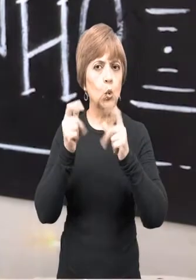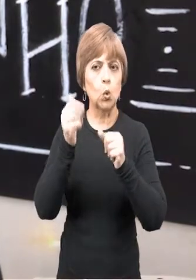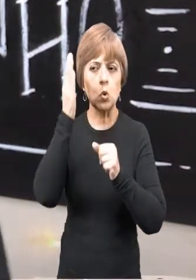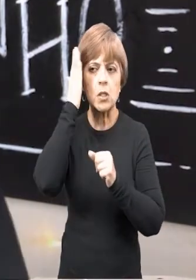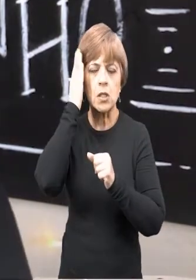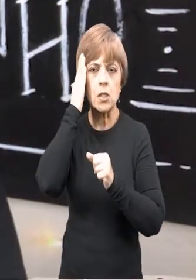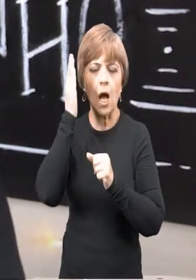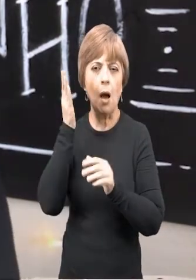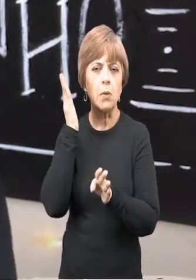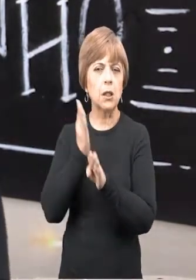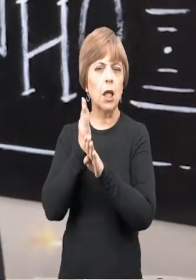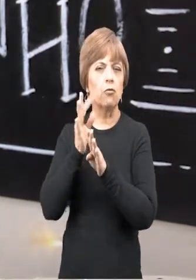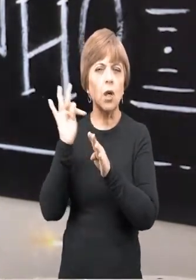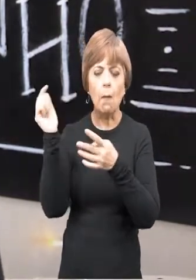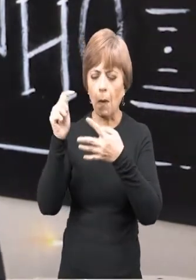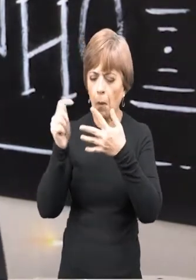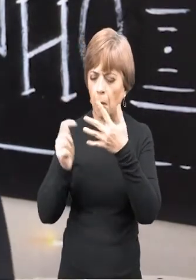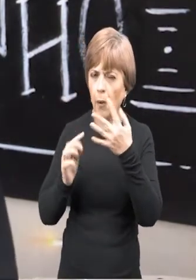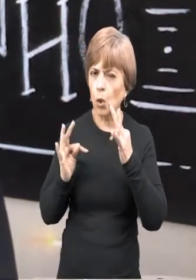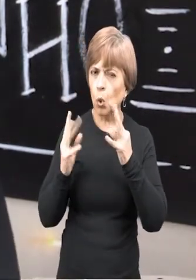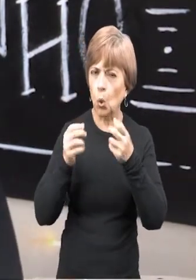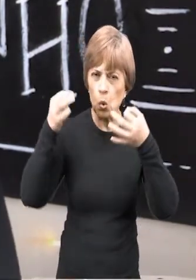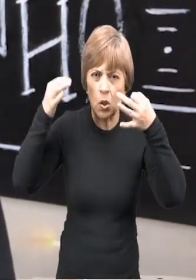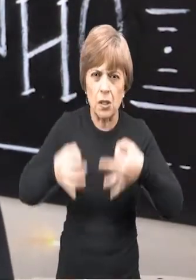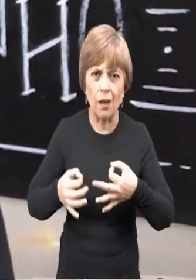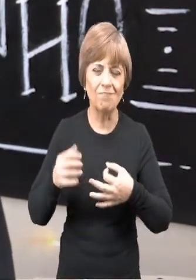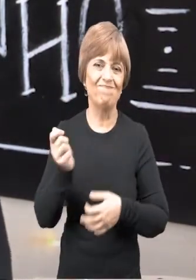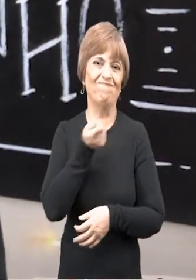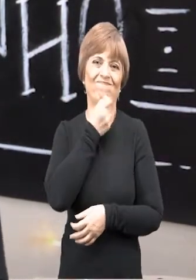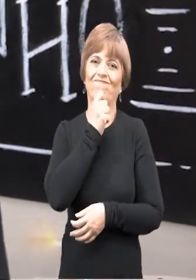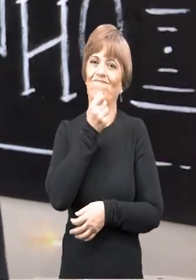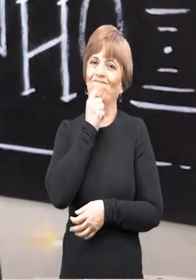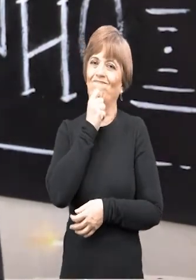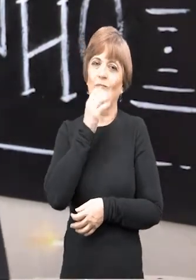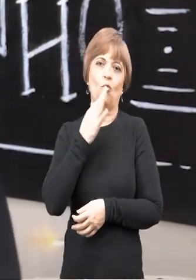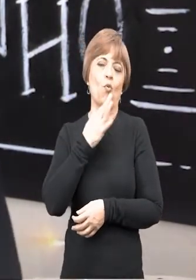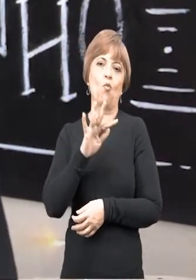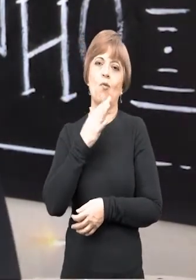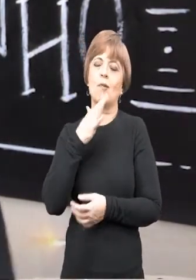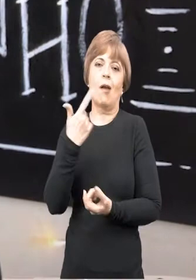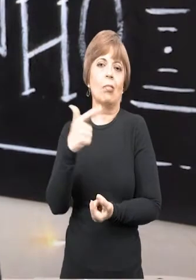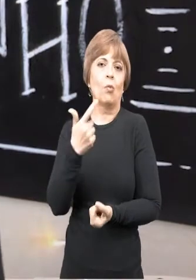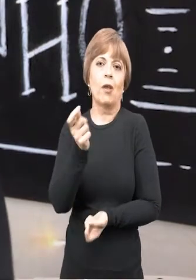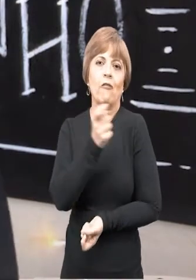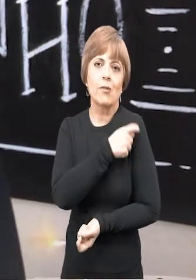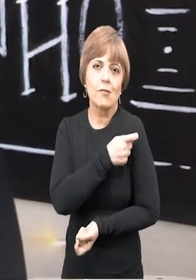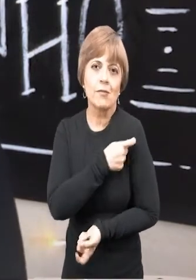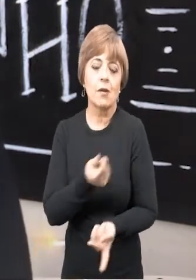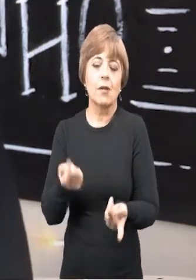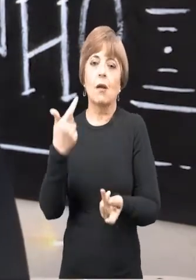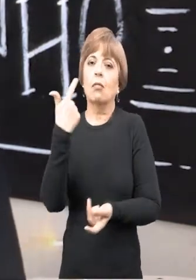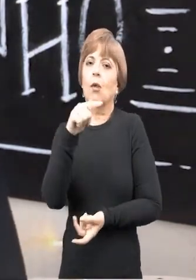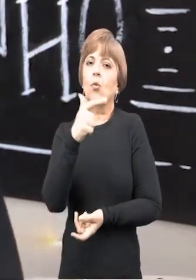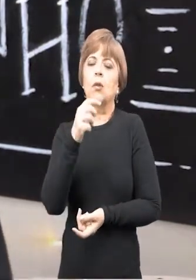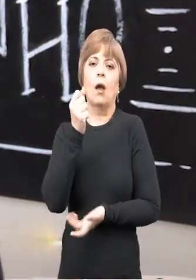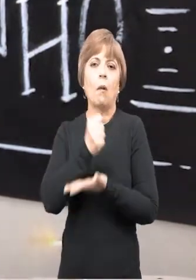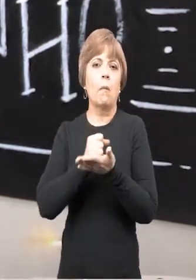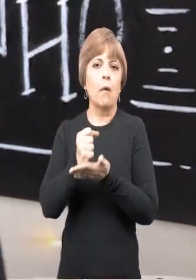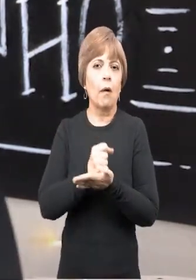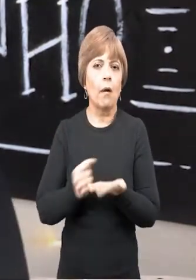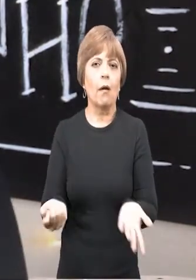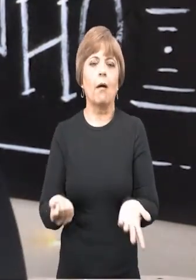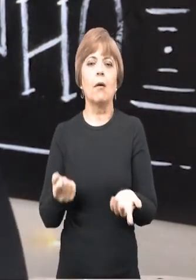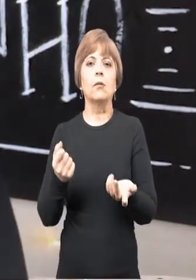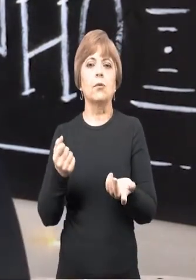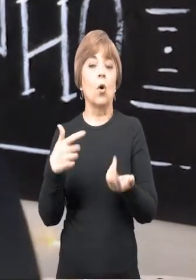totalmente identificada e para a qual não se tem remédio, não se tem vacina, não se tem nem mesmo